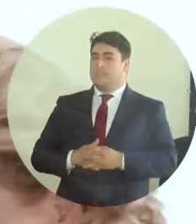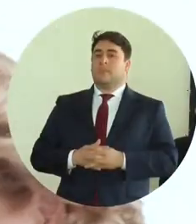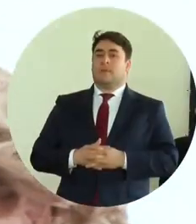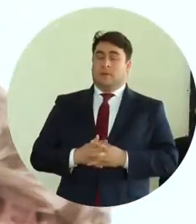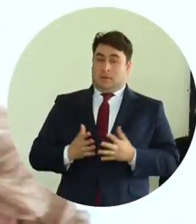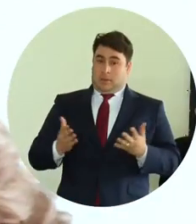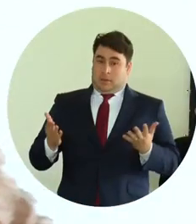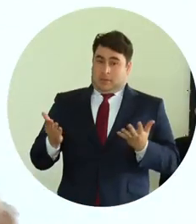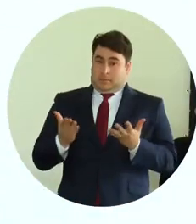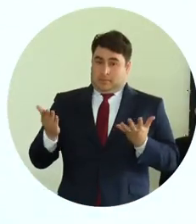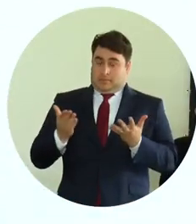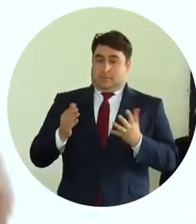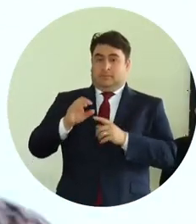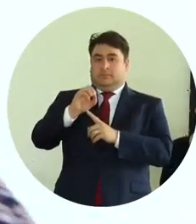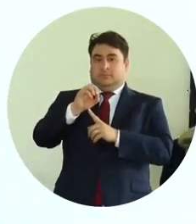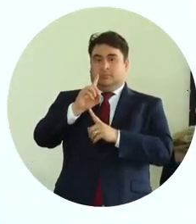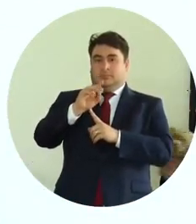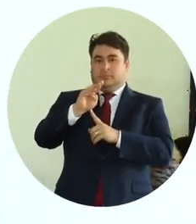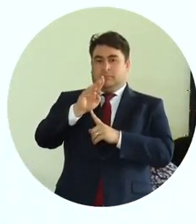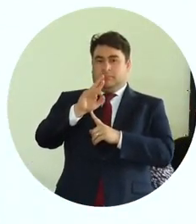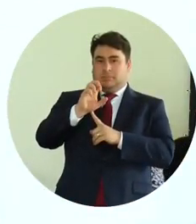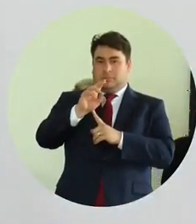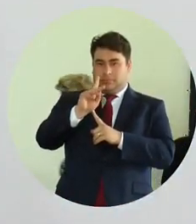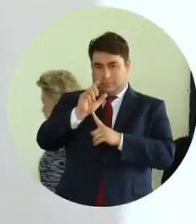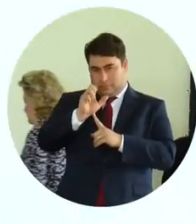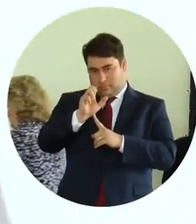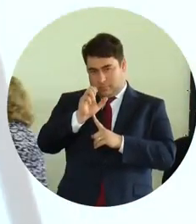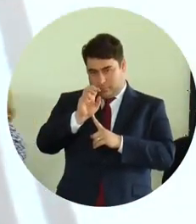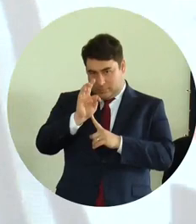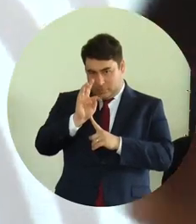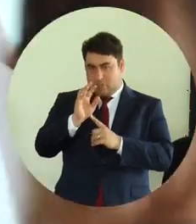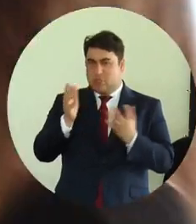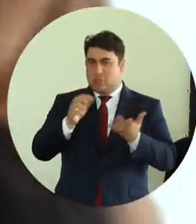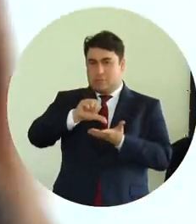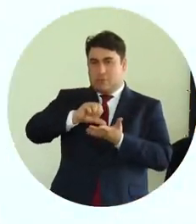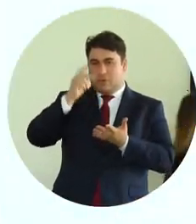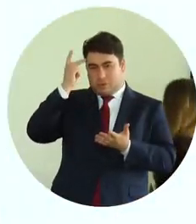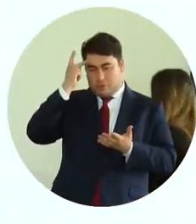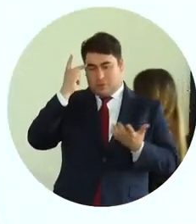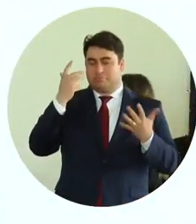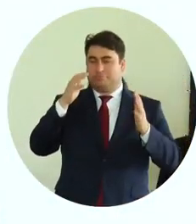Próxima empresa, Odebrecht Agroindustrial, Polo São Paulo.